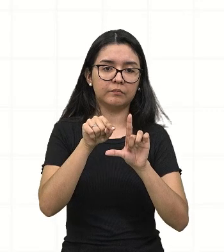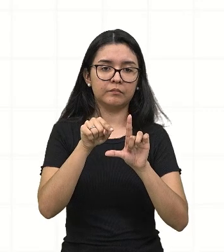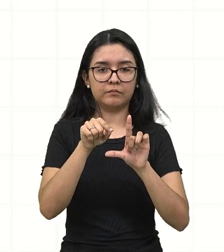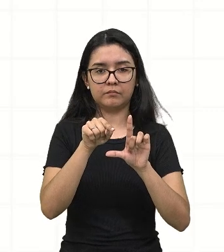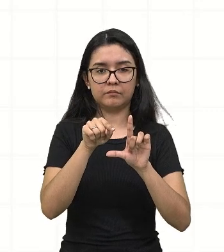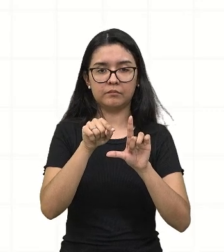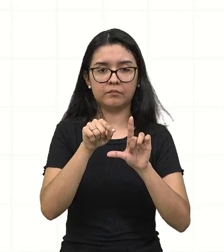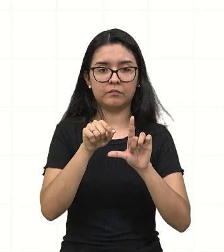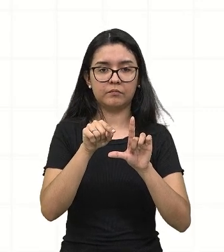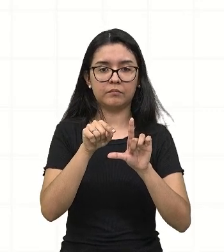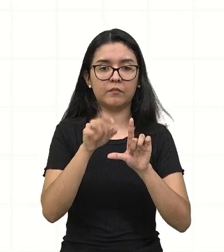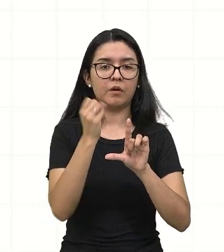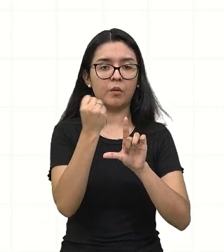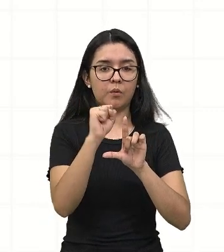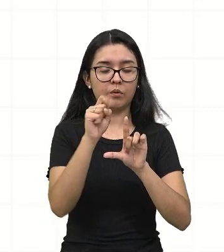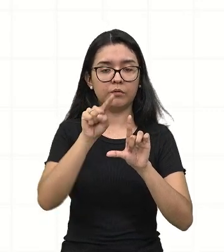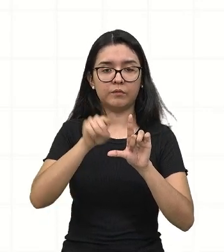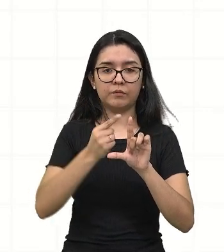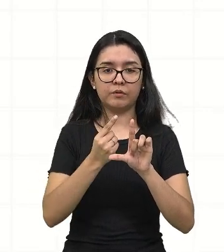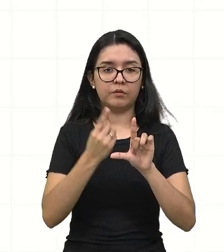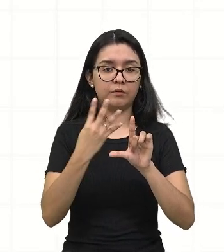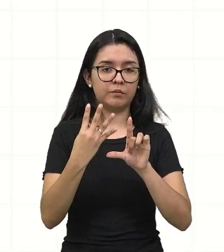pontos, o ponto D. Então ele é o ponto